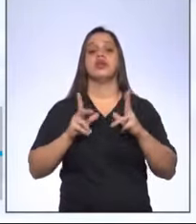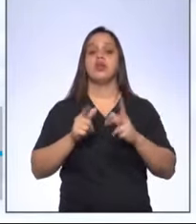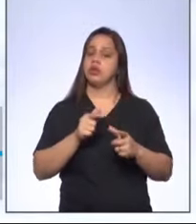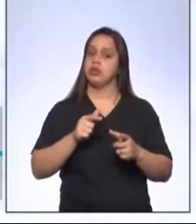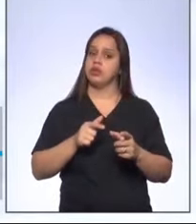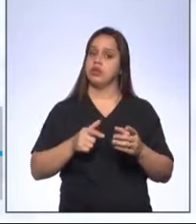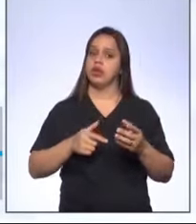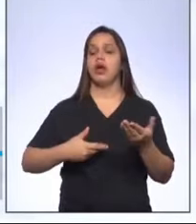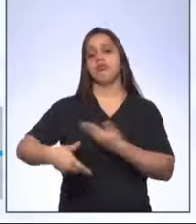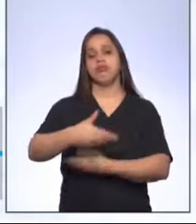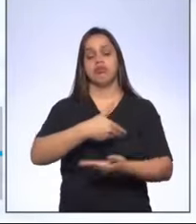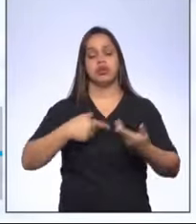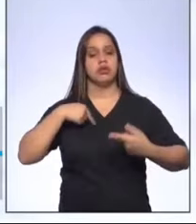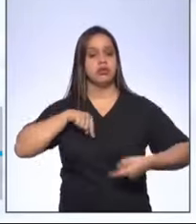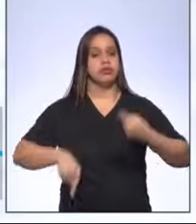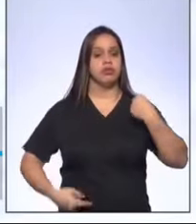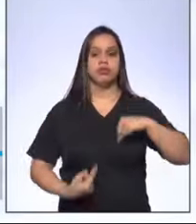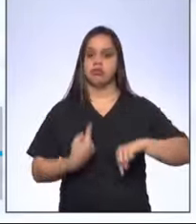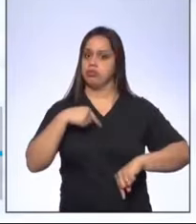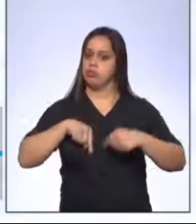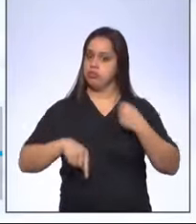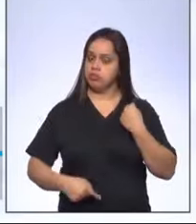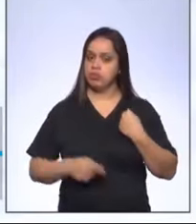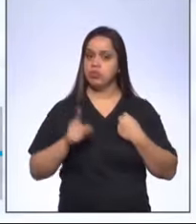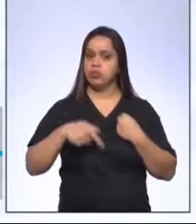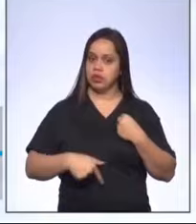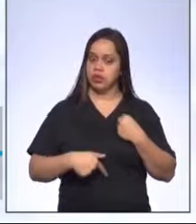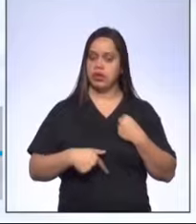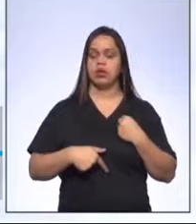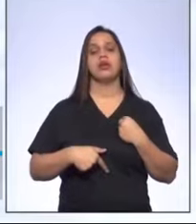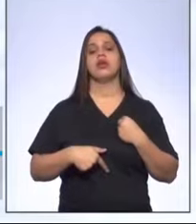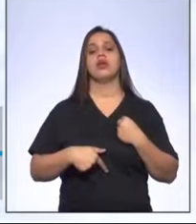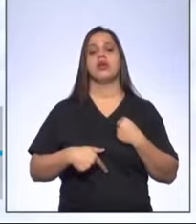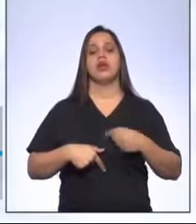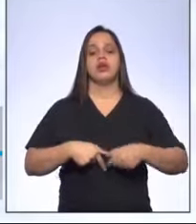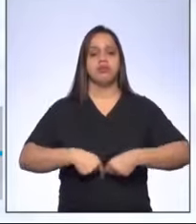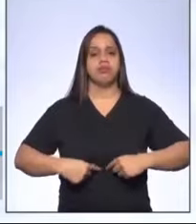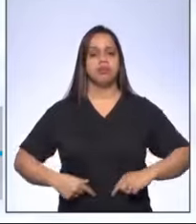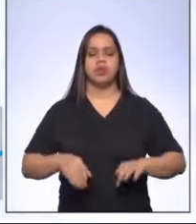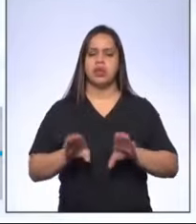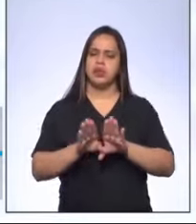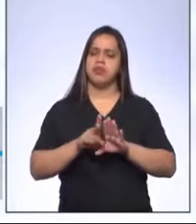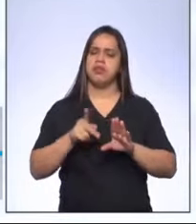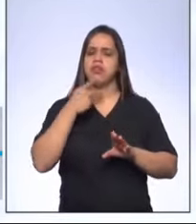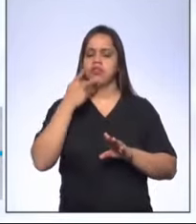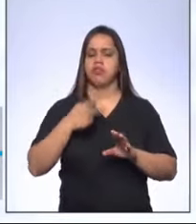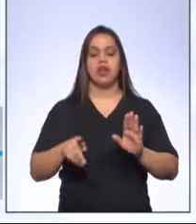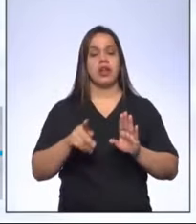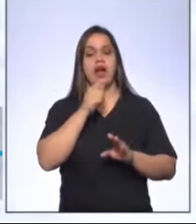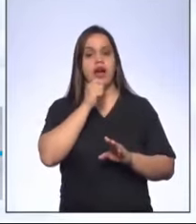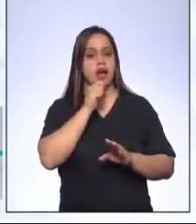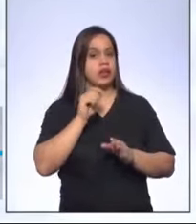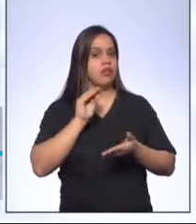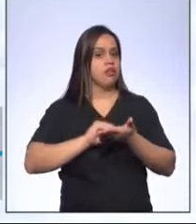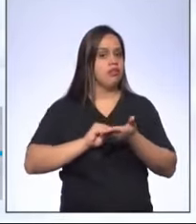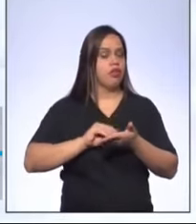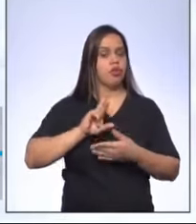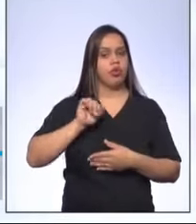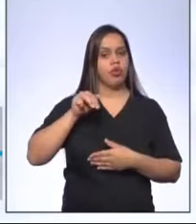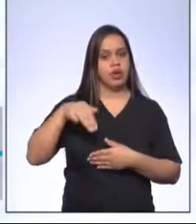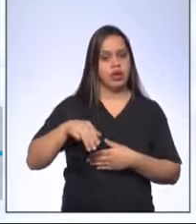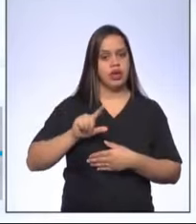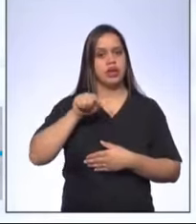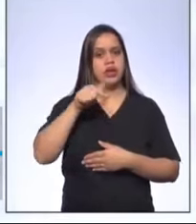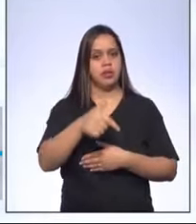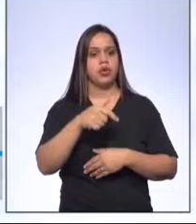falei um pouquinho também do sistema excretor, né? Falei um pouquinho de urina, de fezes, não falei dos rins, tal. Num outro momento a gente vai falar, que eu vou